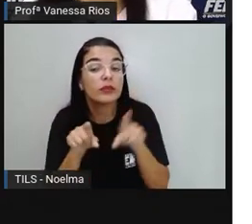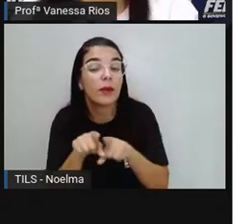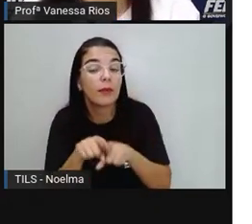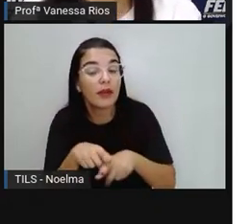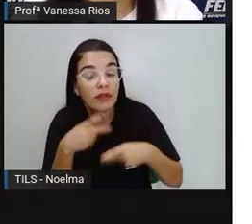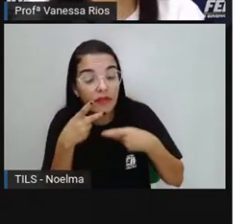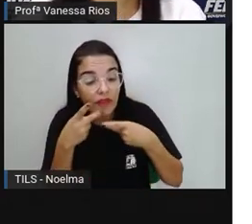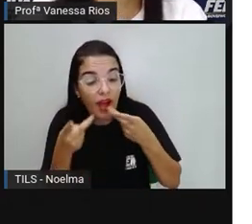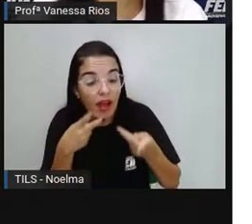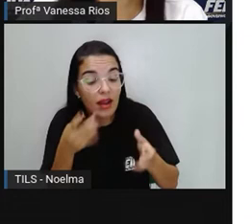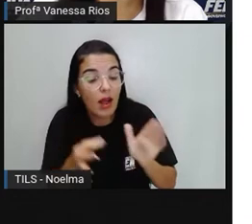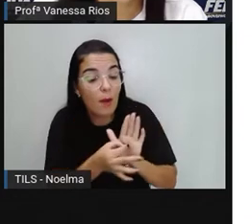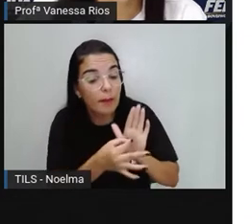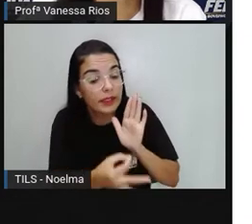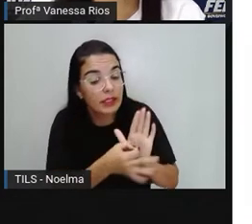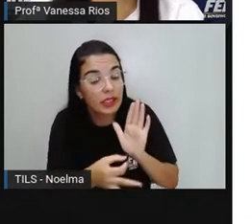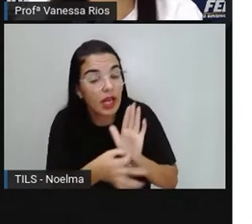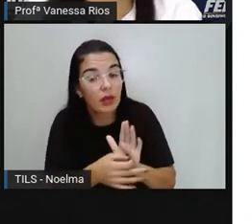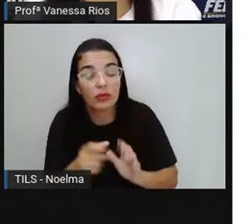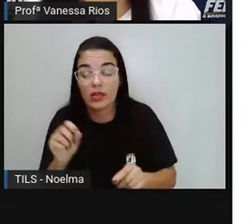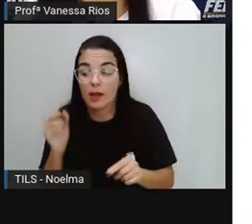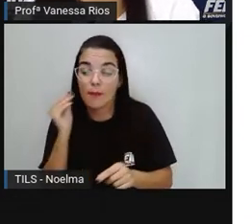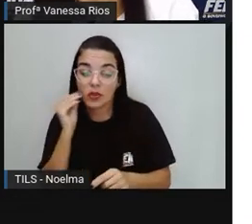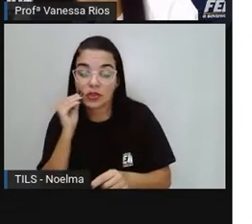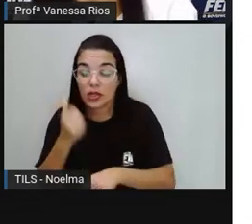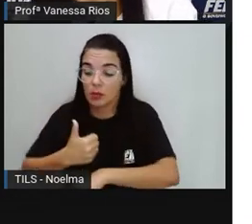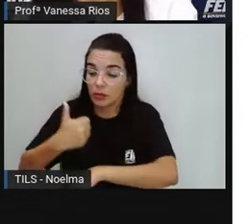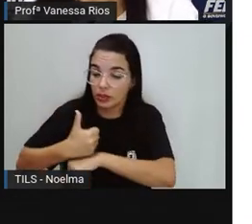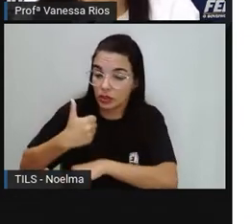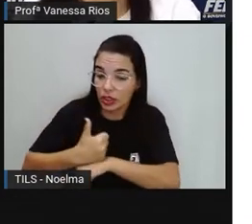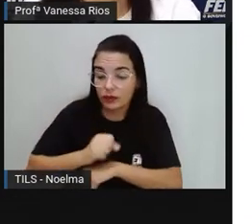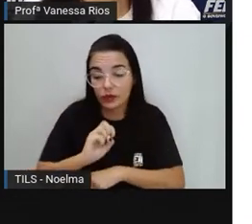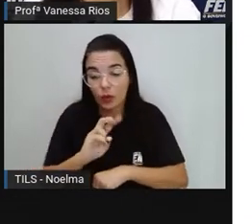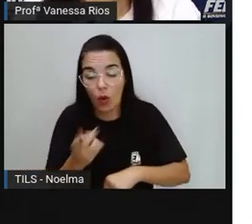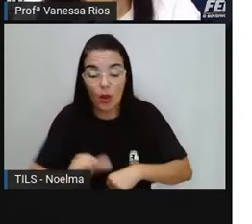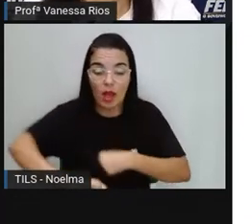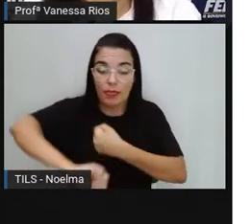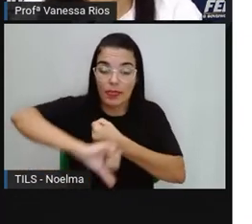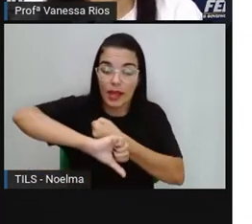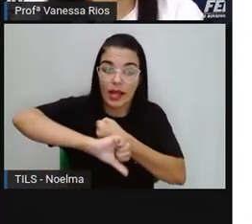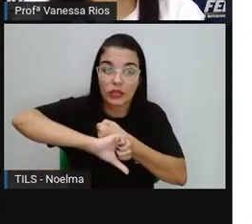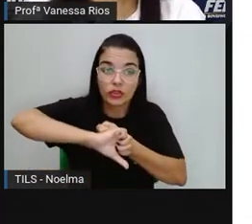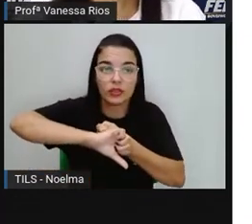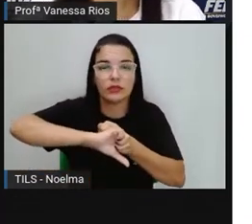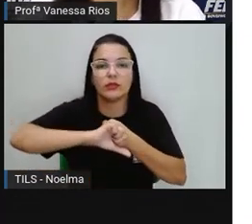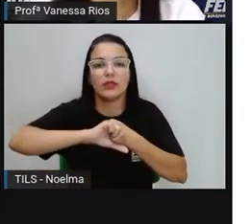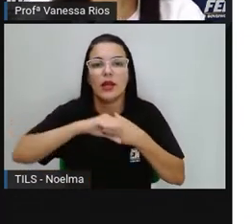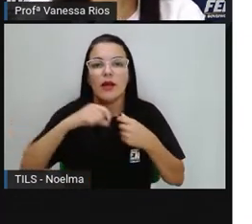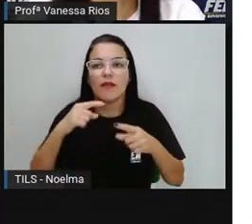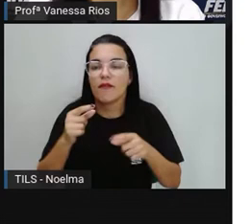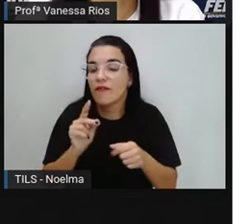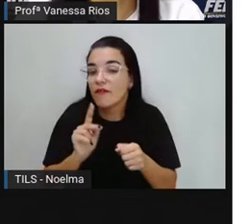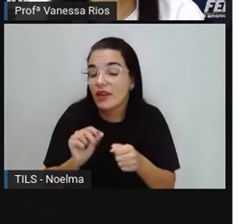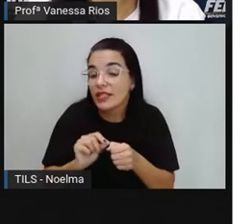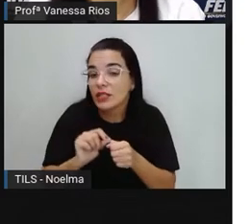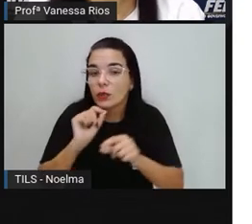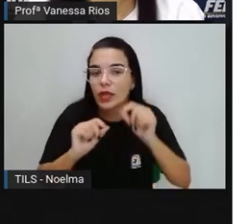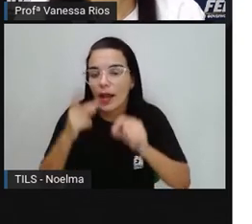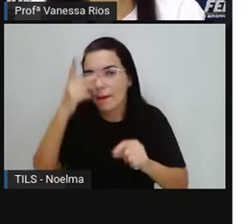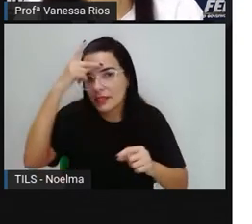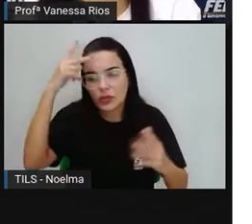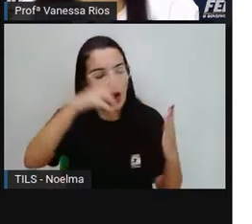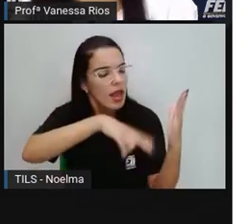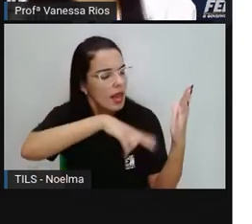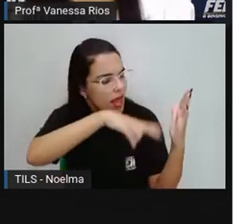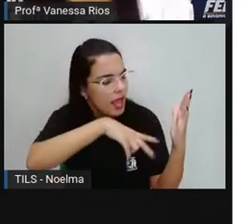né? Mostrando aí pontos positivos ou negativos, fazendo com que o leitor tome a posição, é,